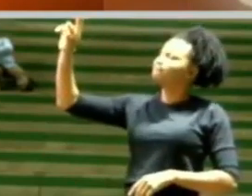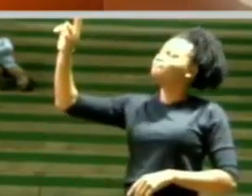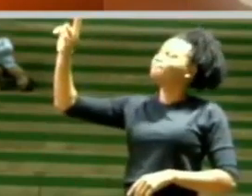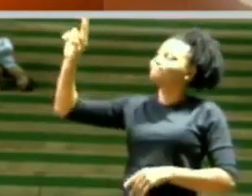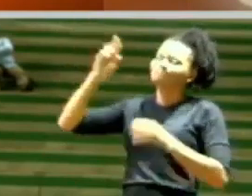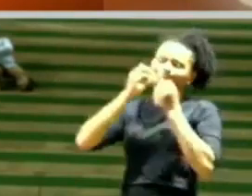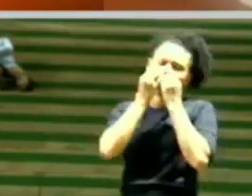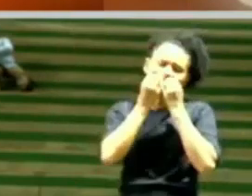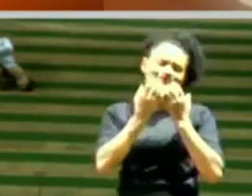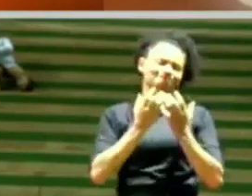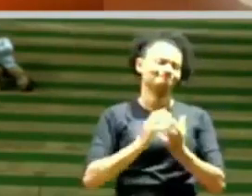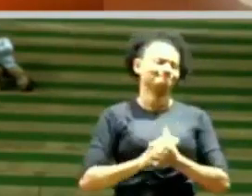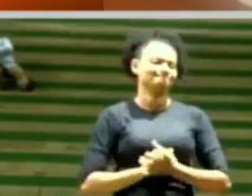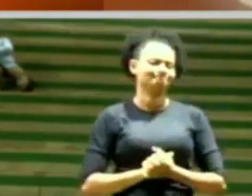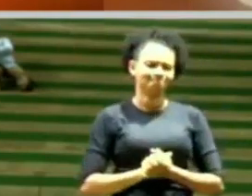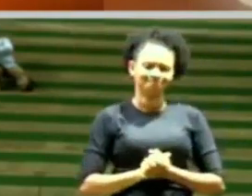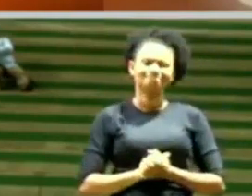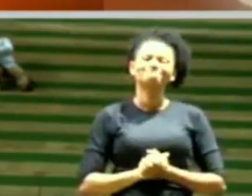é bom.